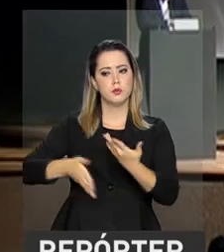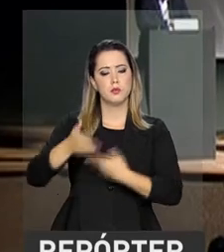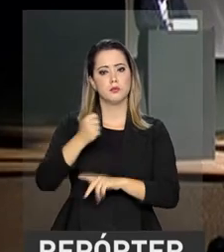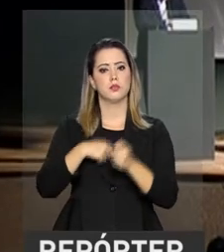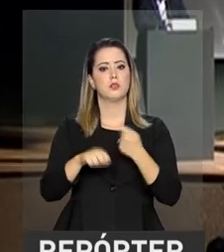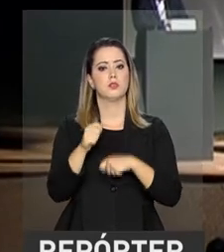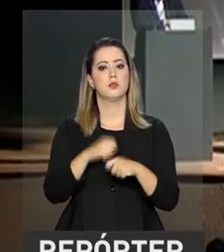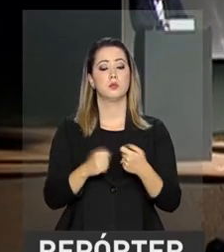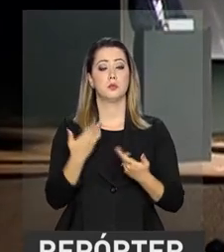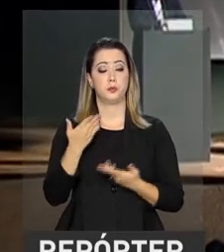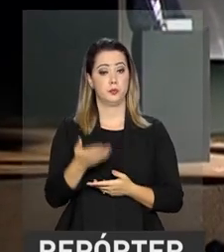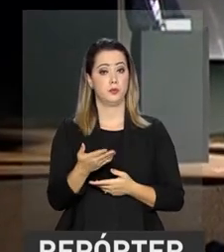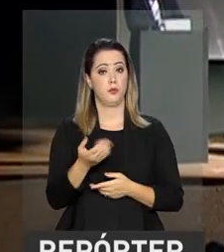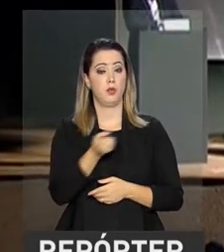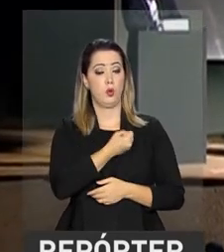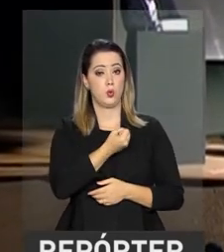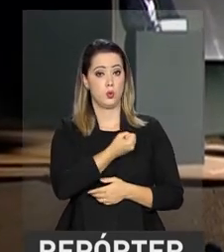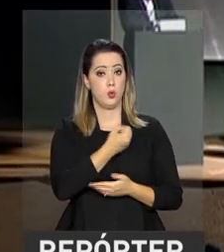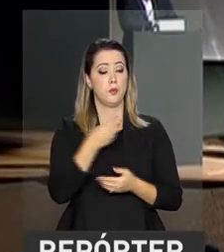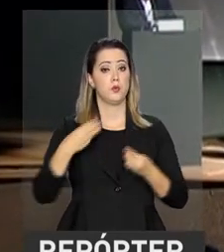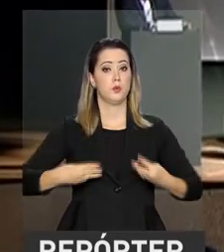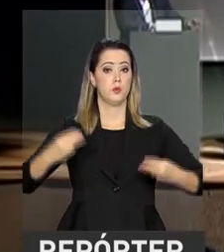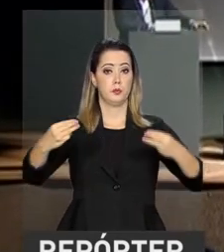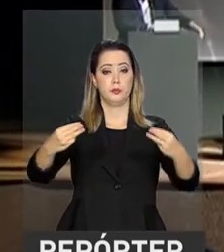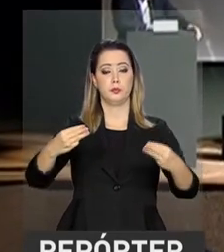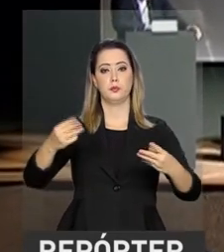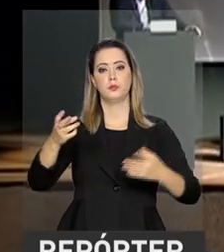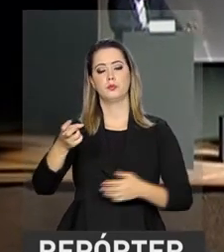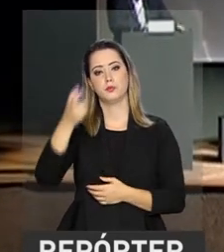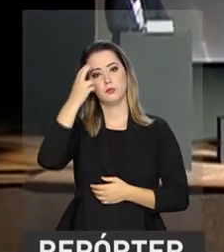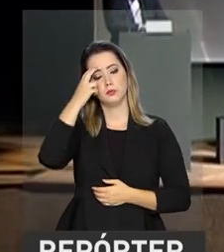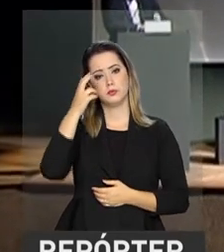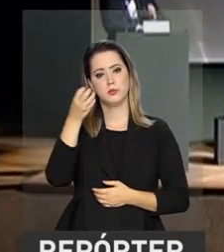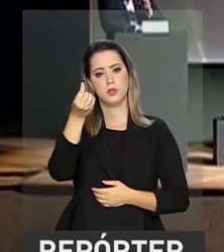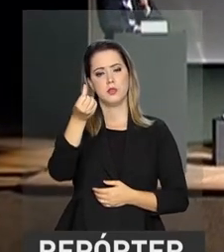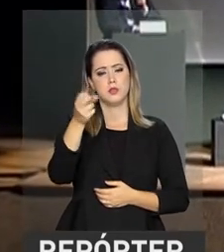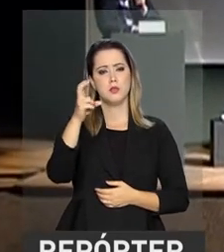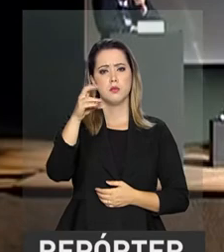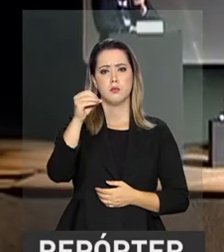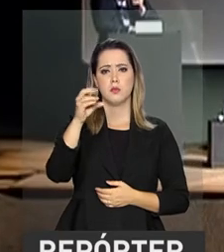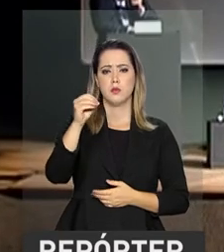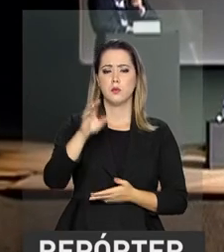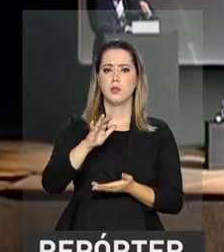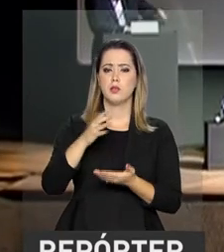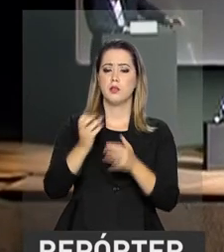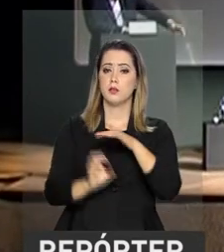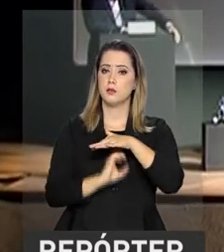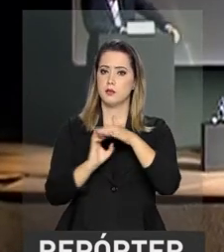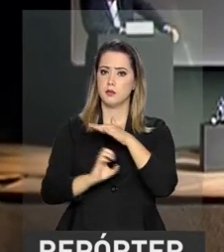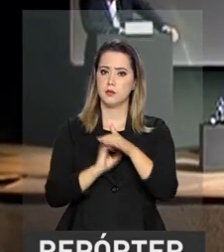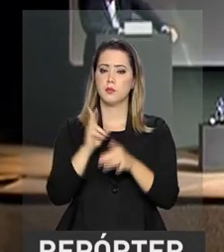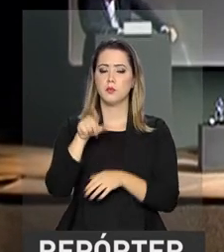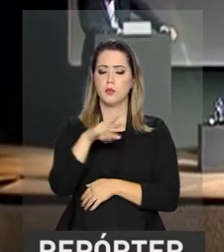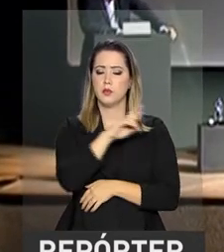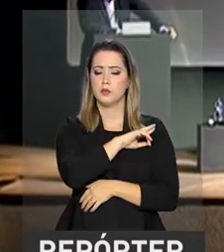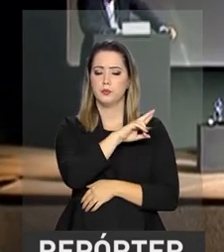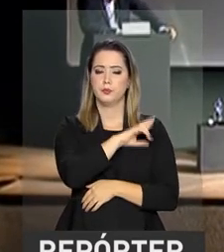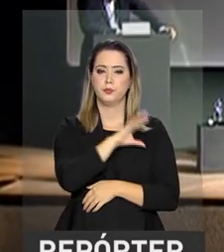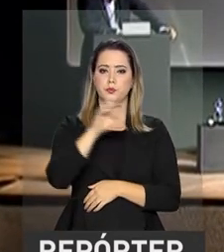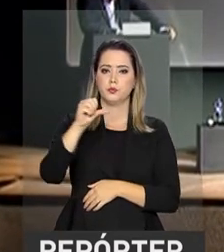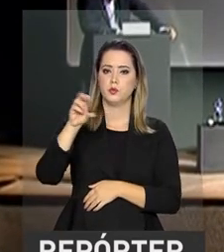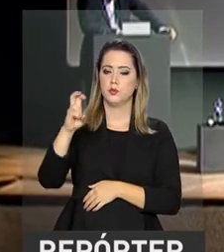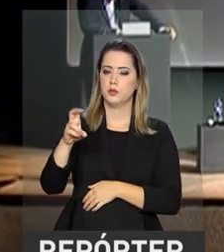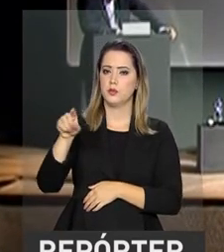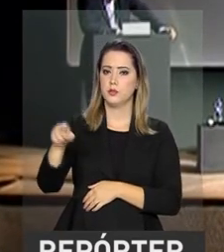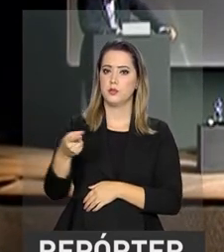economia segundo dados do ministério da cultura o setor tem hoje 6 mil e quinhentas empresas responsáveis por 95 mil empregos